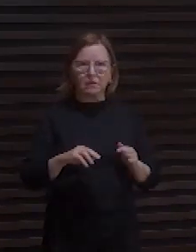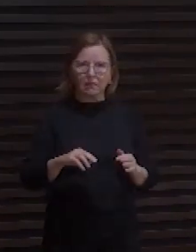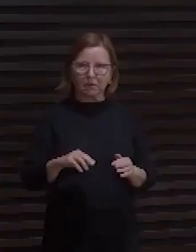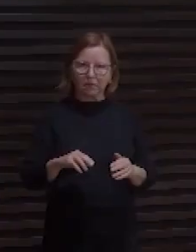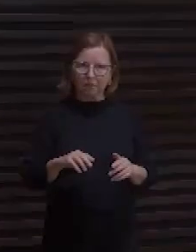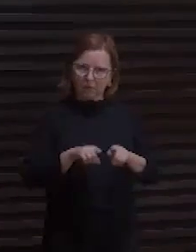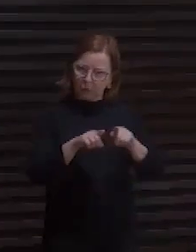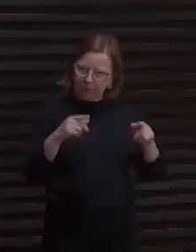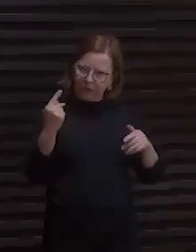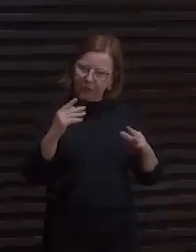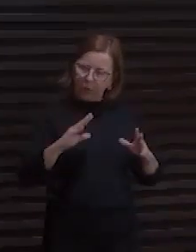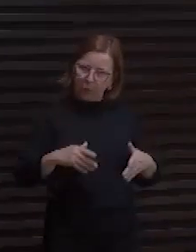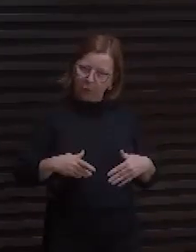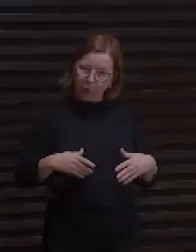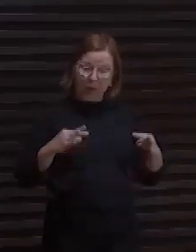Santo.